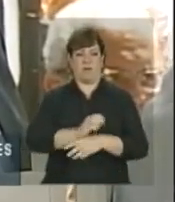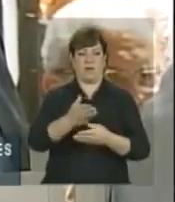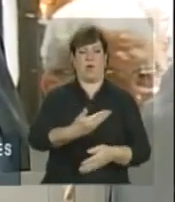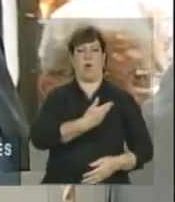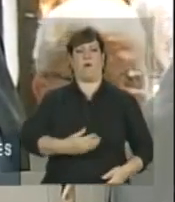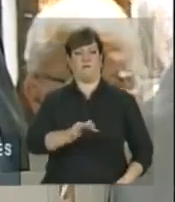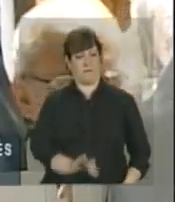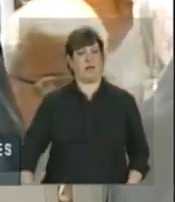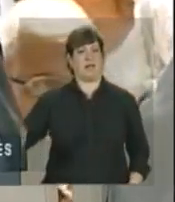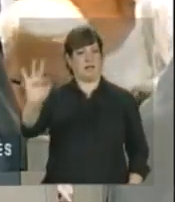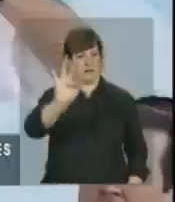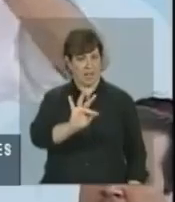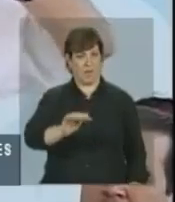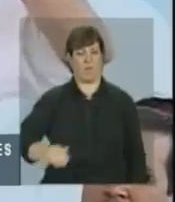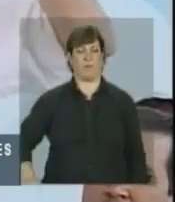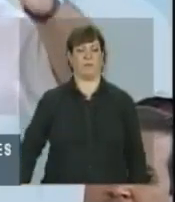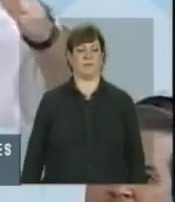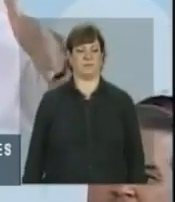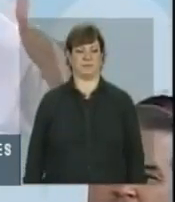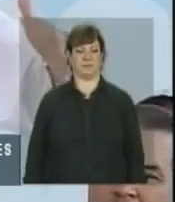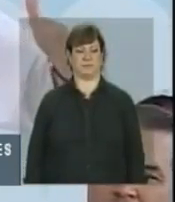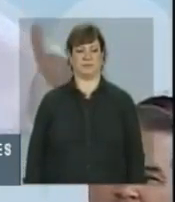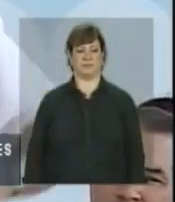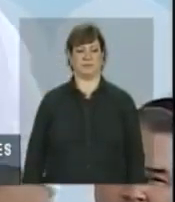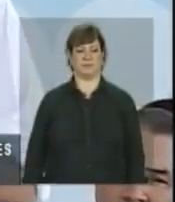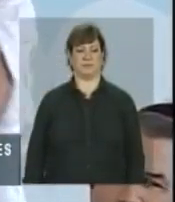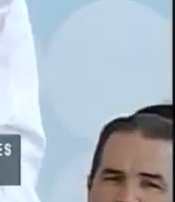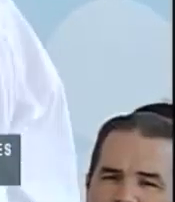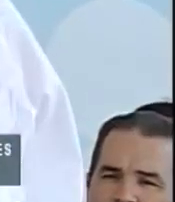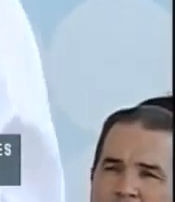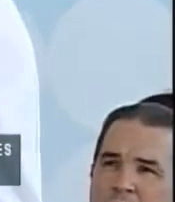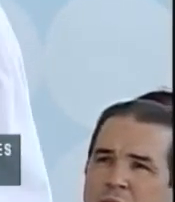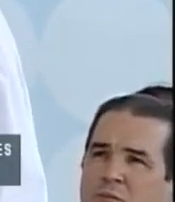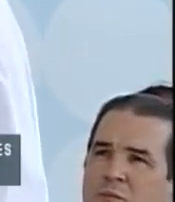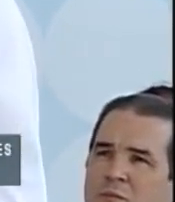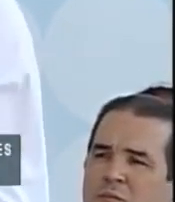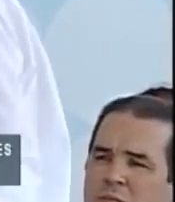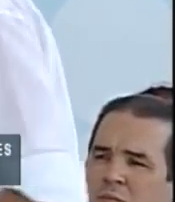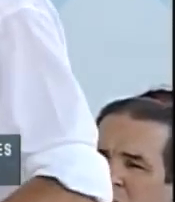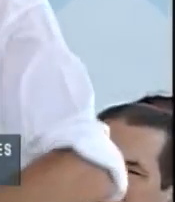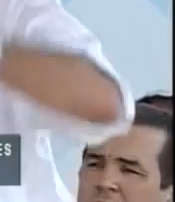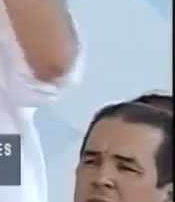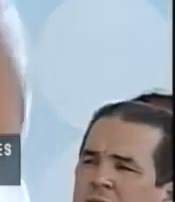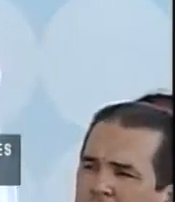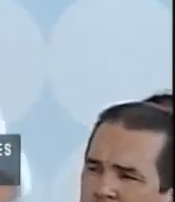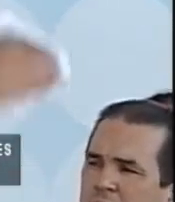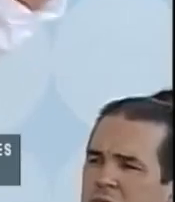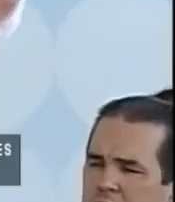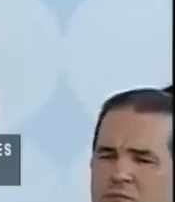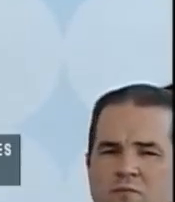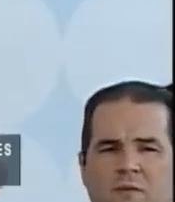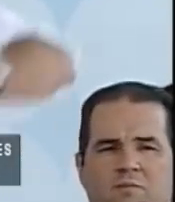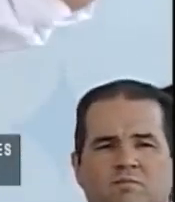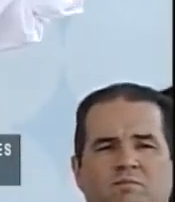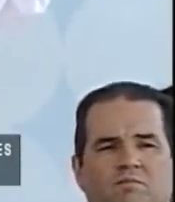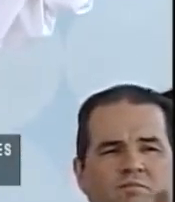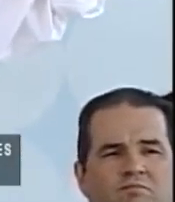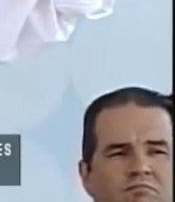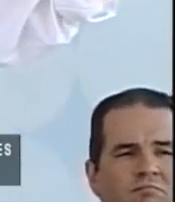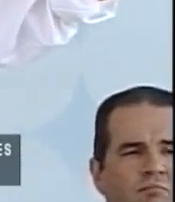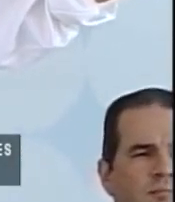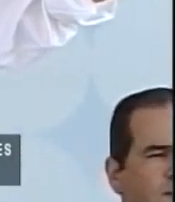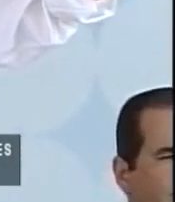governo federal. A gente só conseguiu, a gente conseguiu chegar a 2 milhões de cariocas, gente humilde, gente pobre,